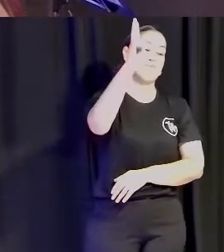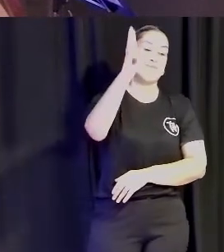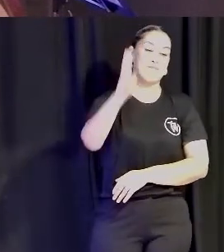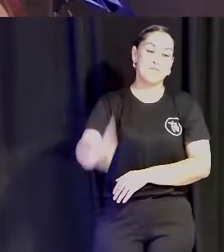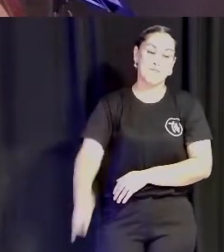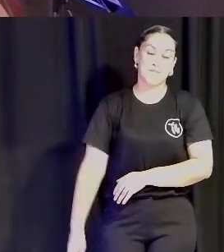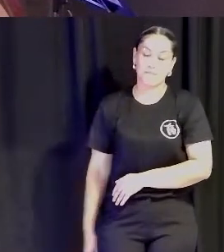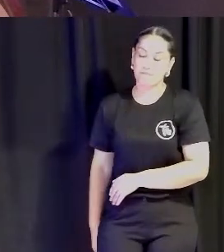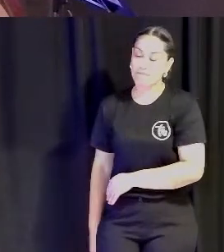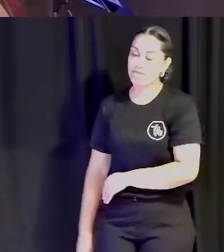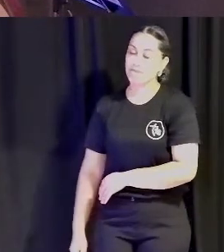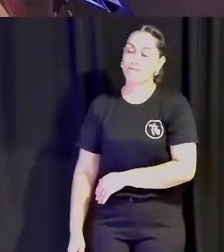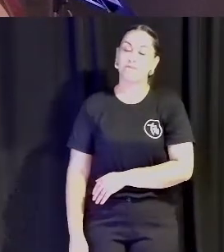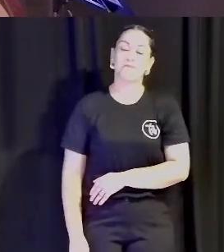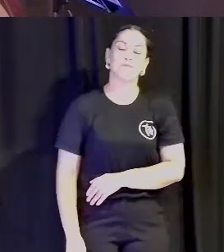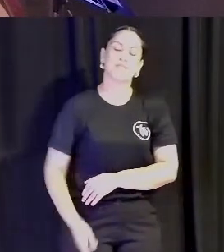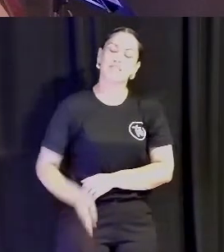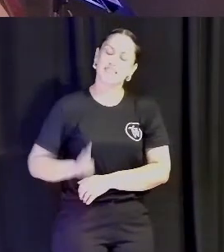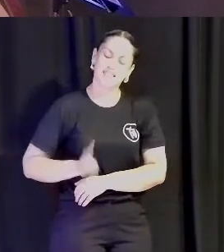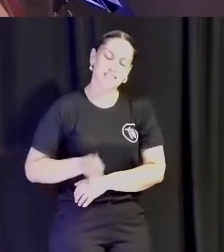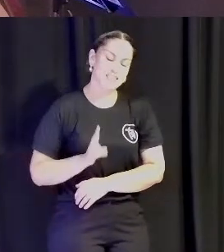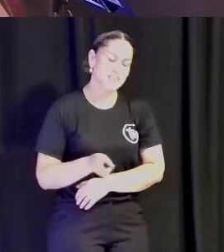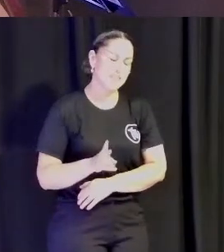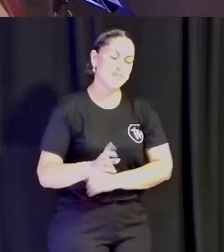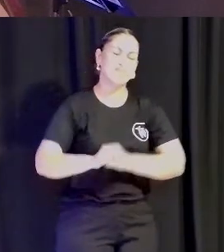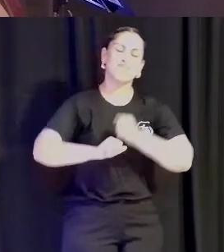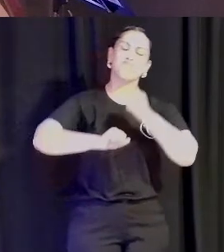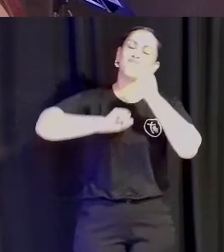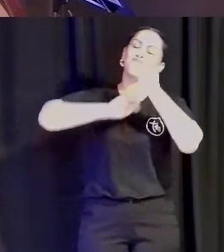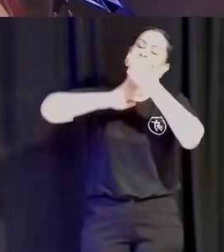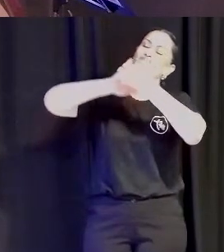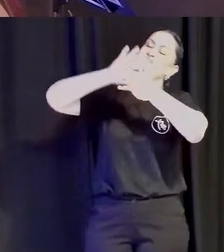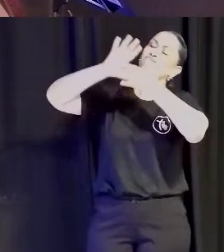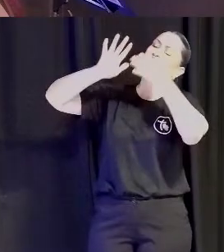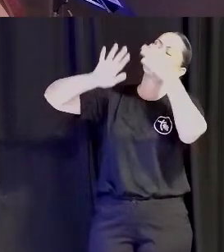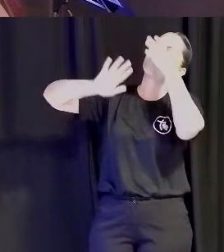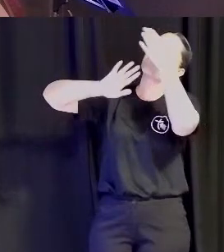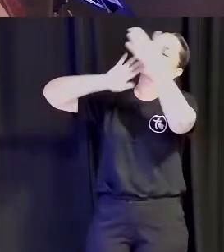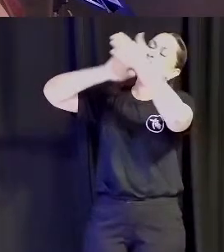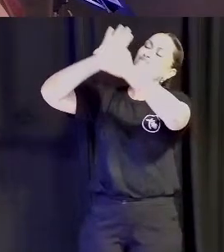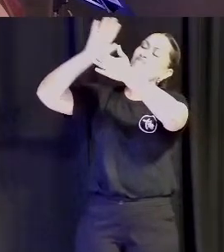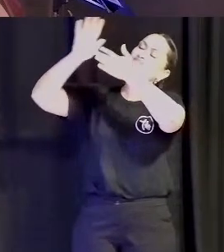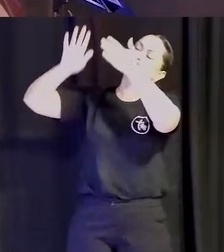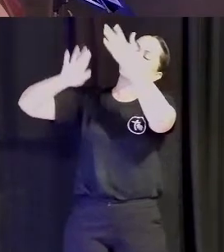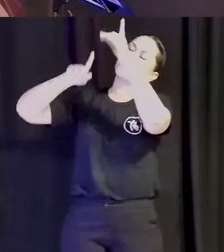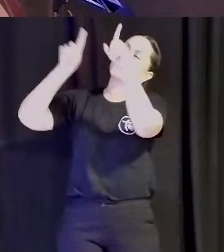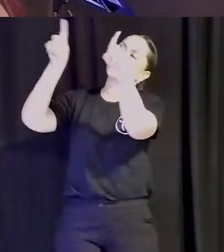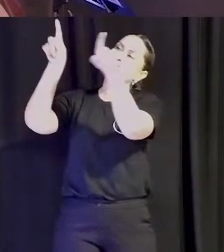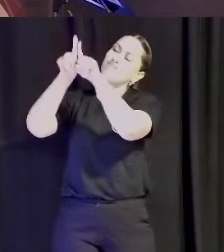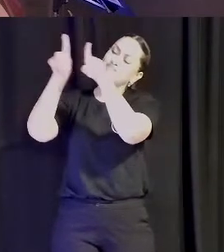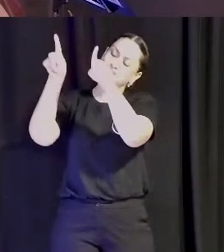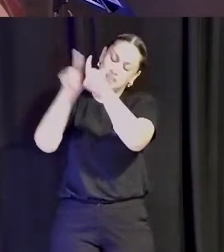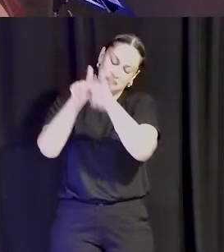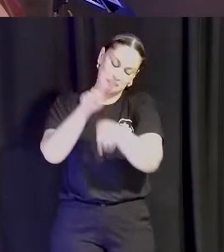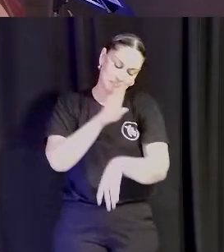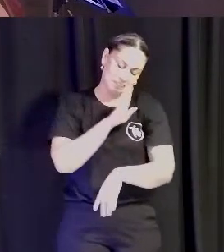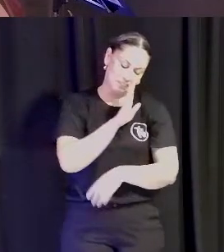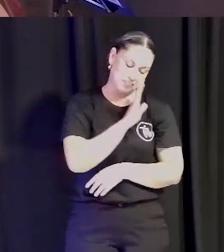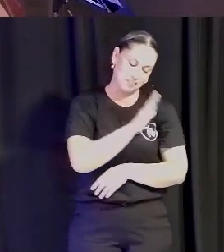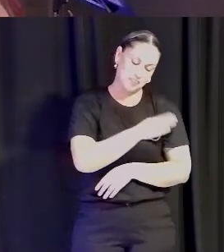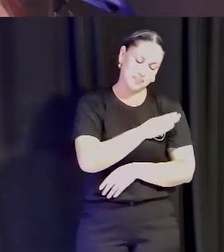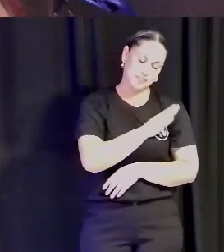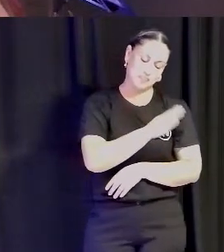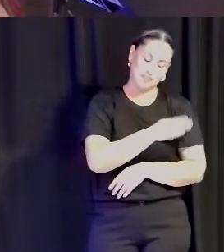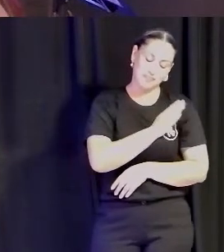continuamente nas boas e nas más em meus lábios e também